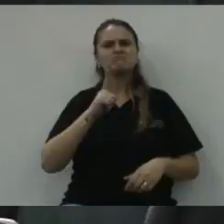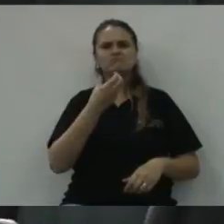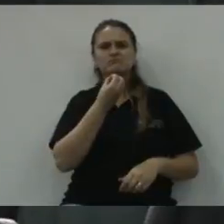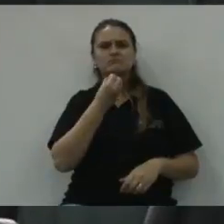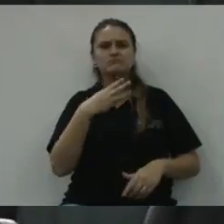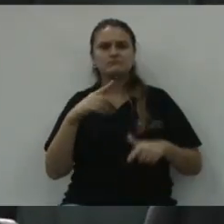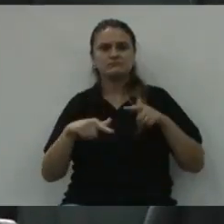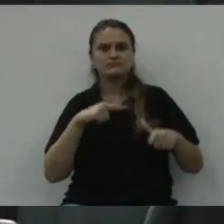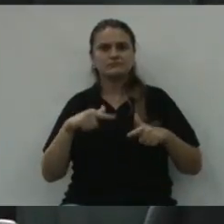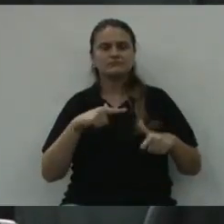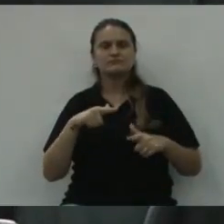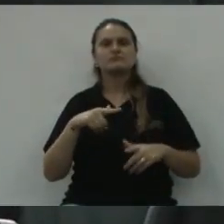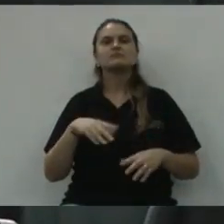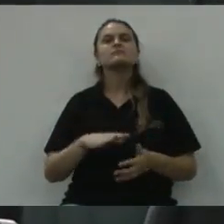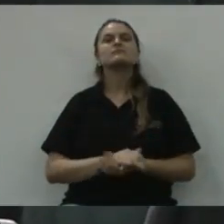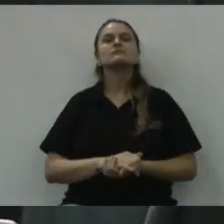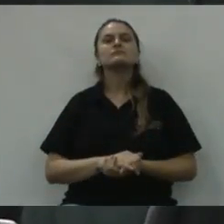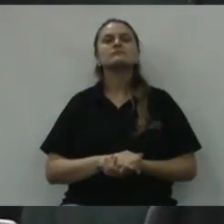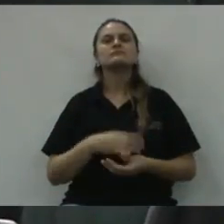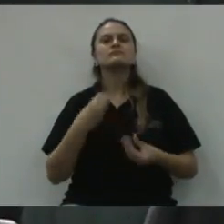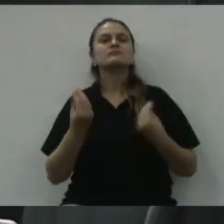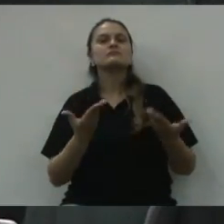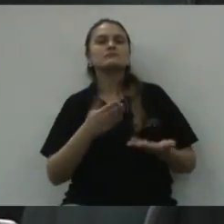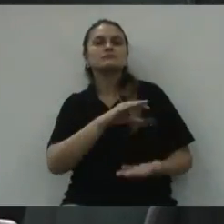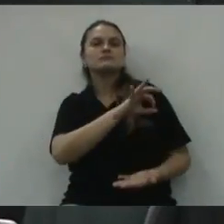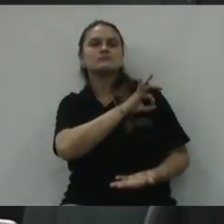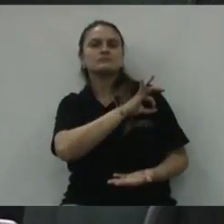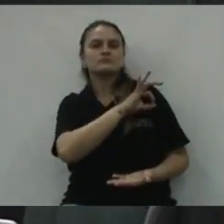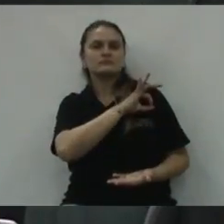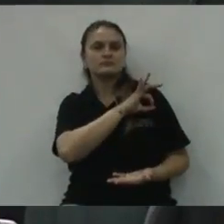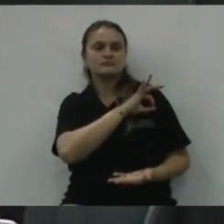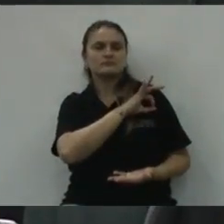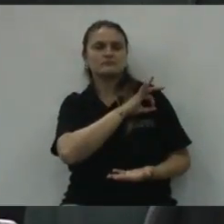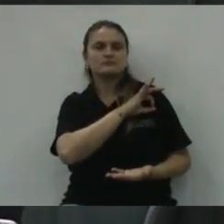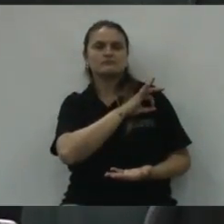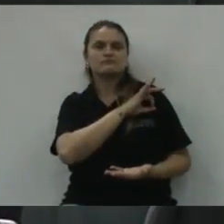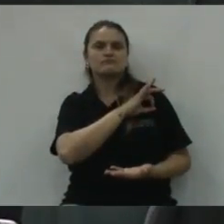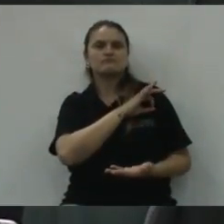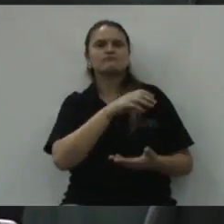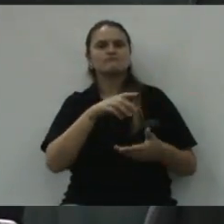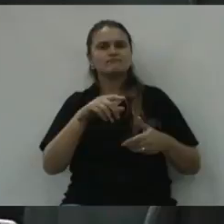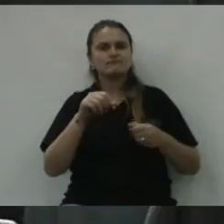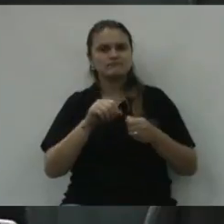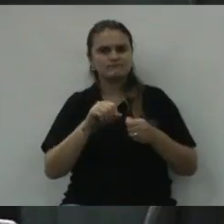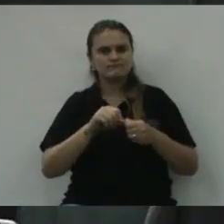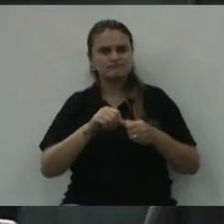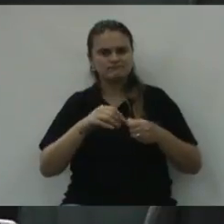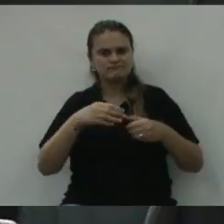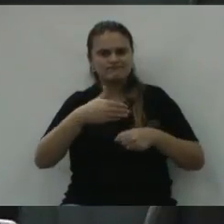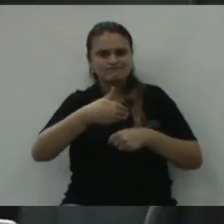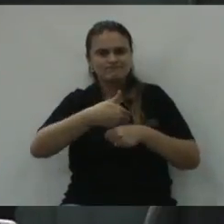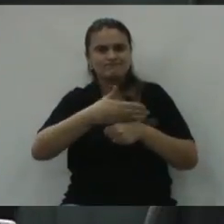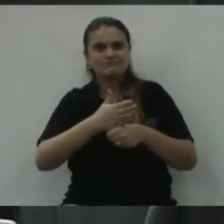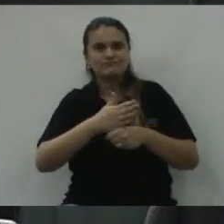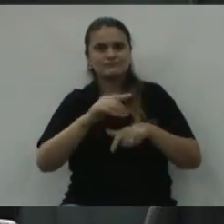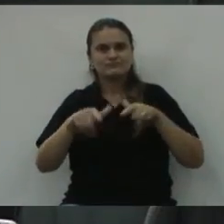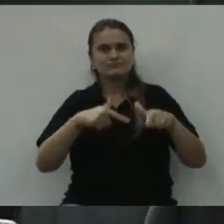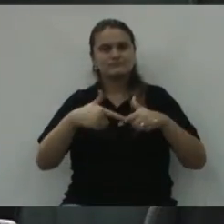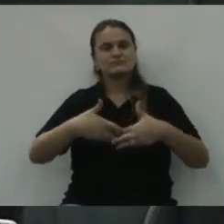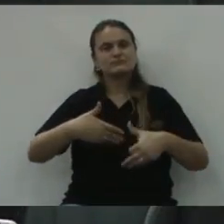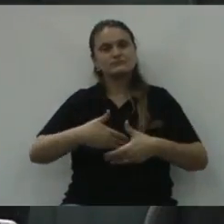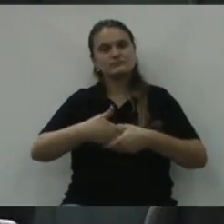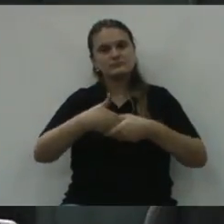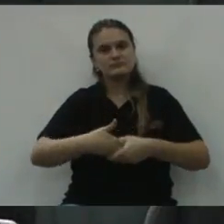do trabalho e principalmente quando um policial é obrigado e faz além